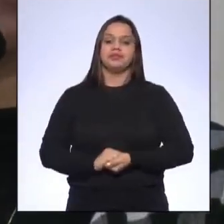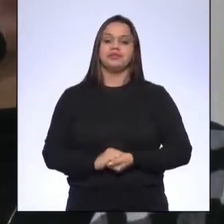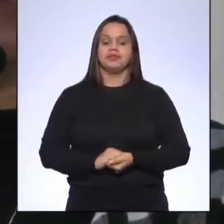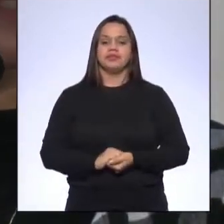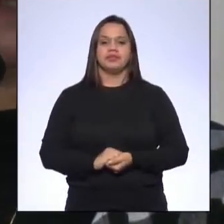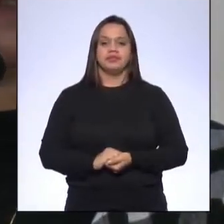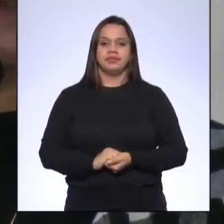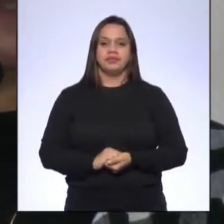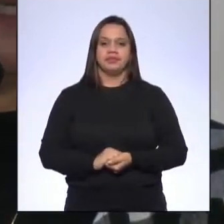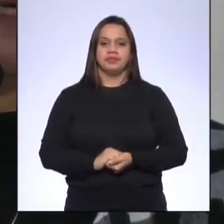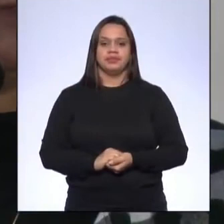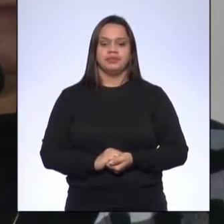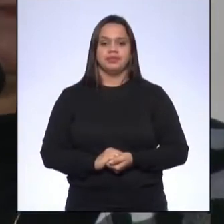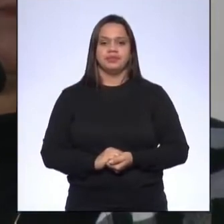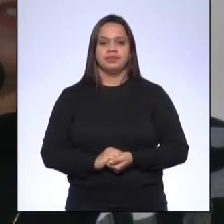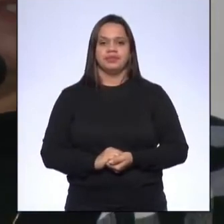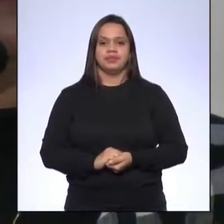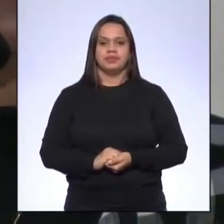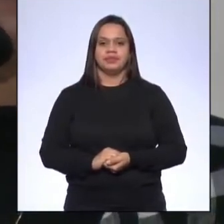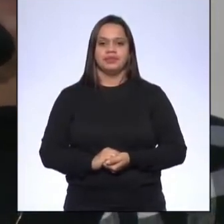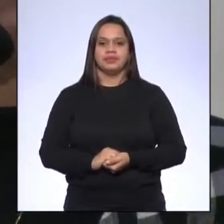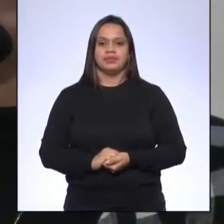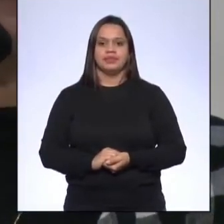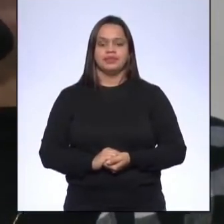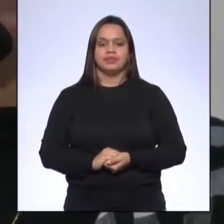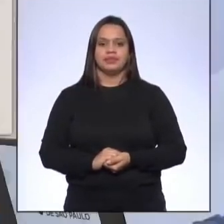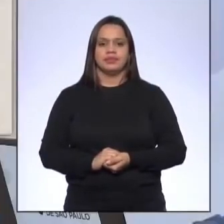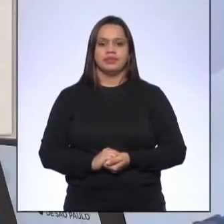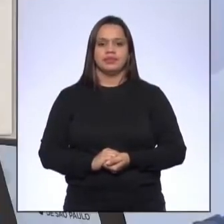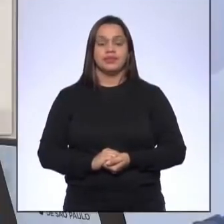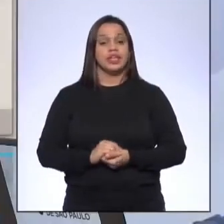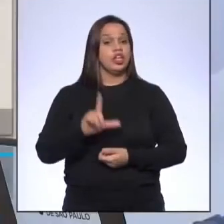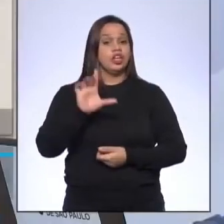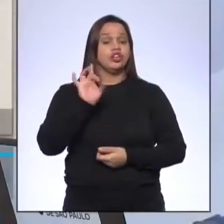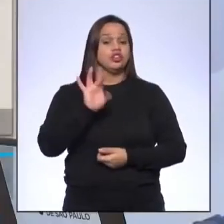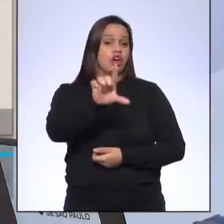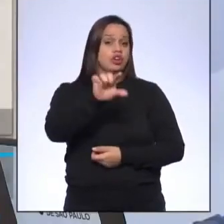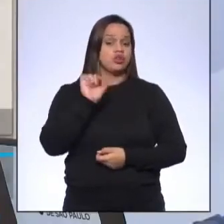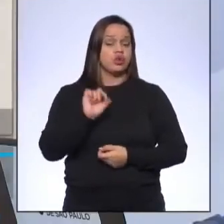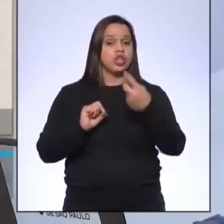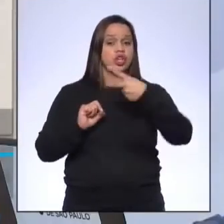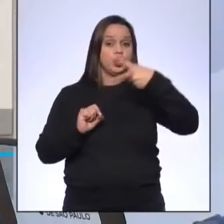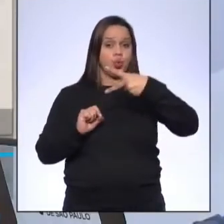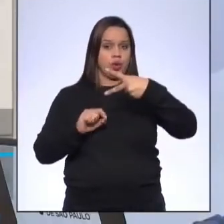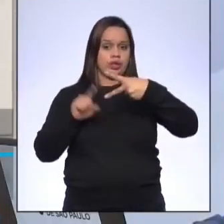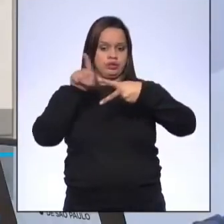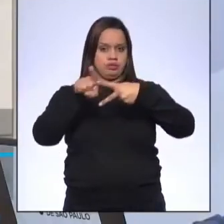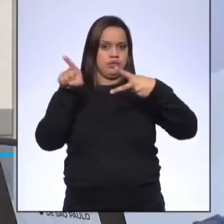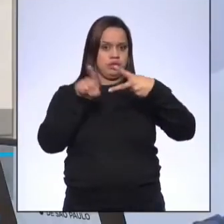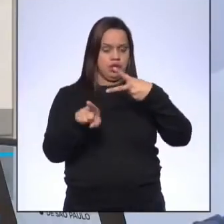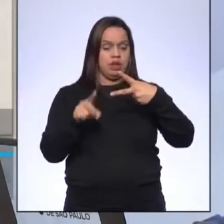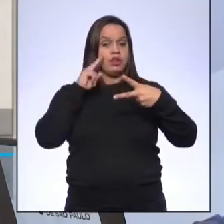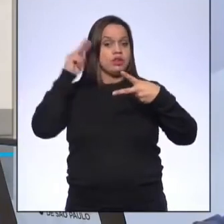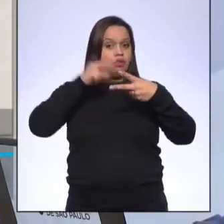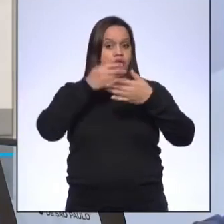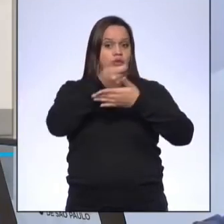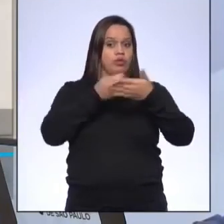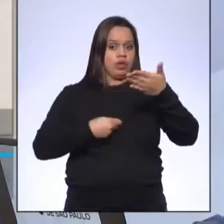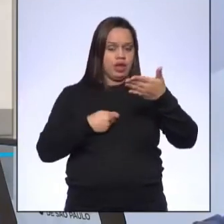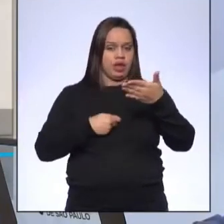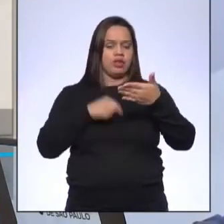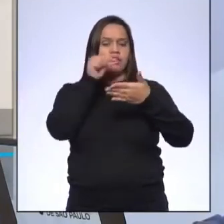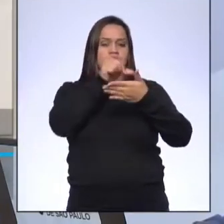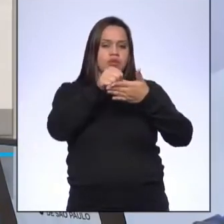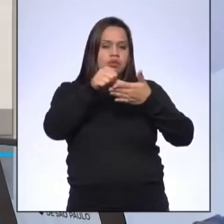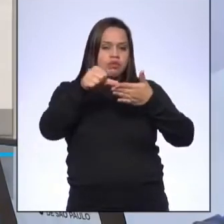2 questões, tá certo? Então, vocês irão dar uma olhadinha aqui nesse texto e vocês irão grifar e